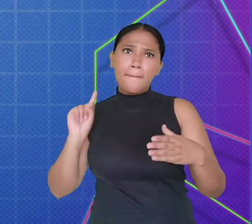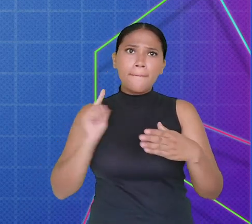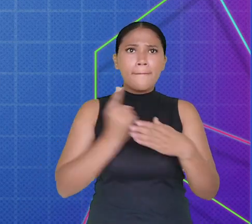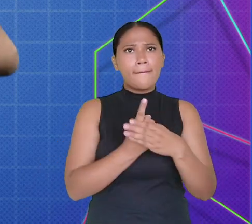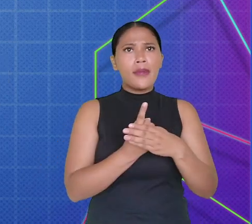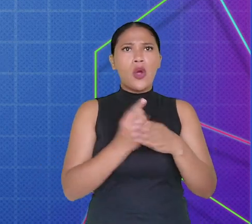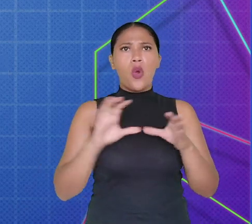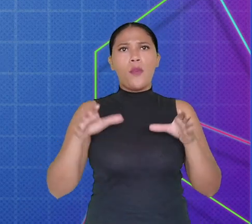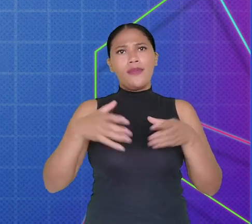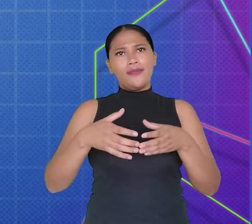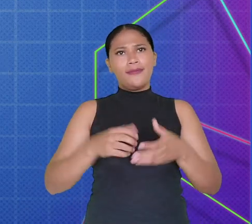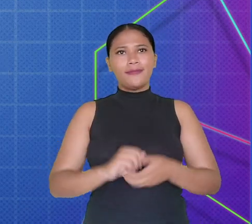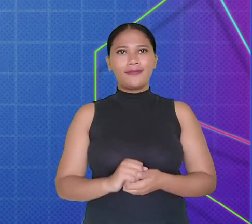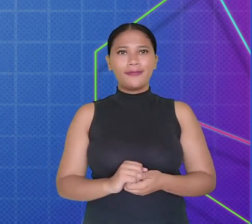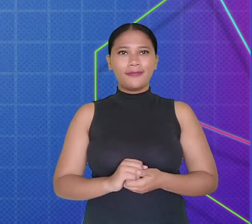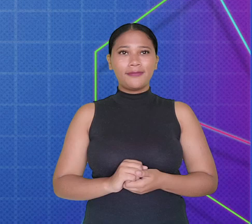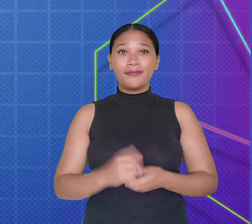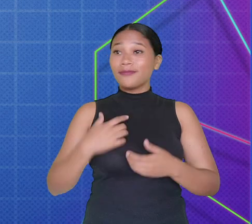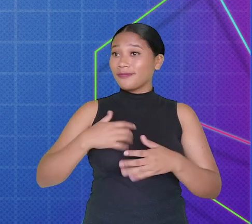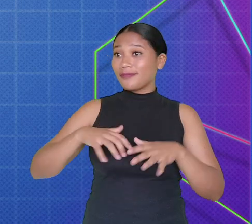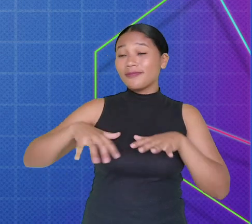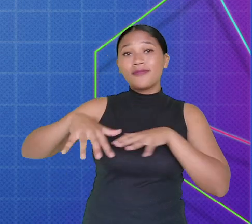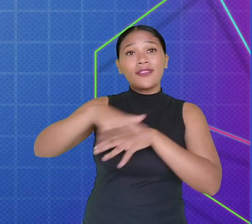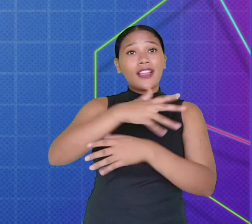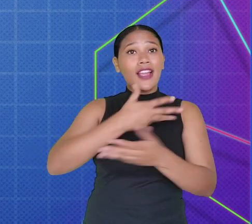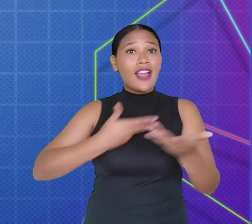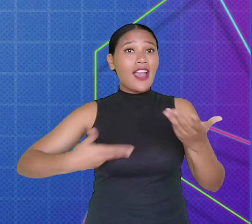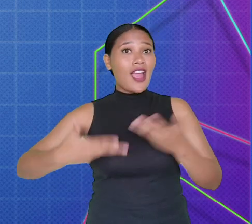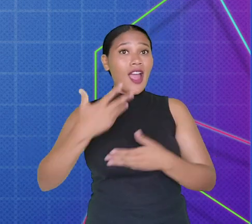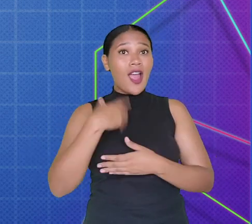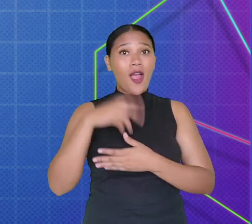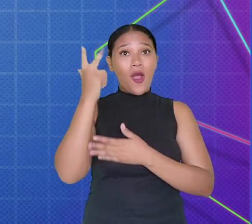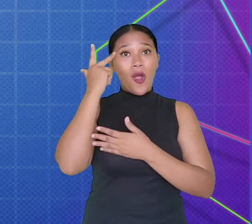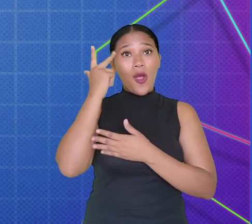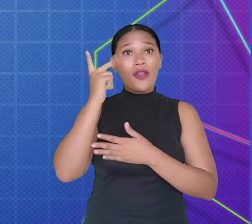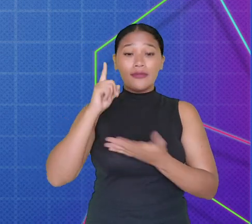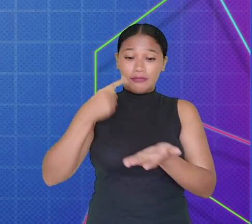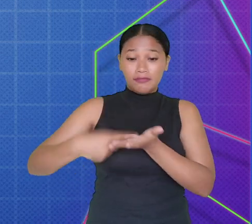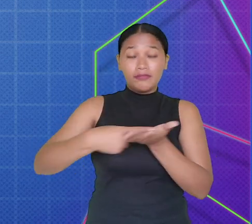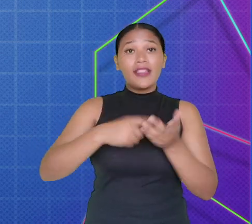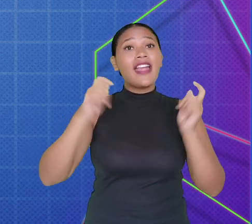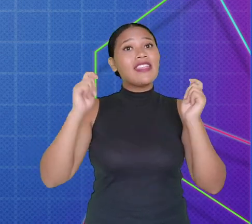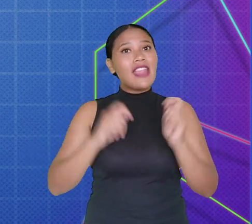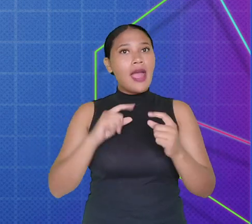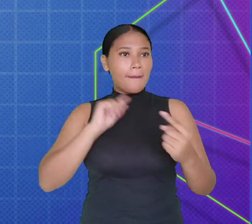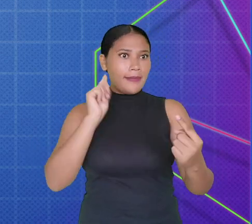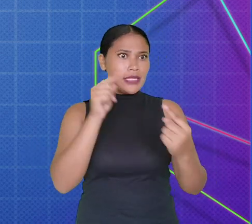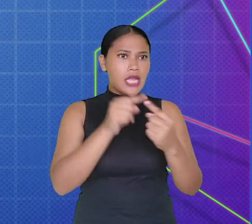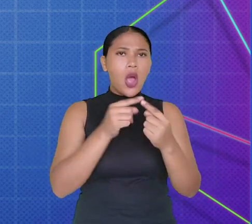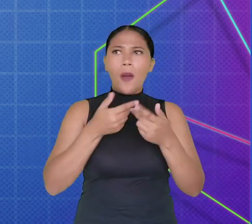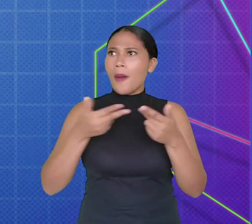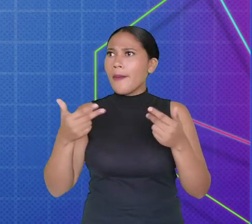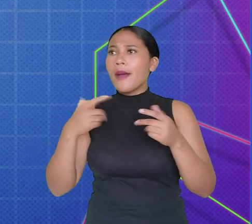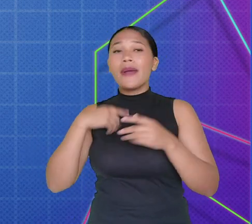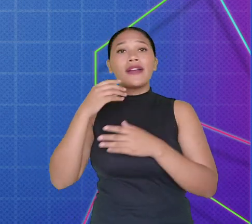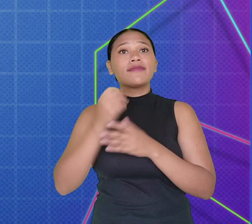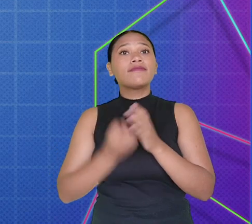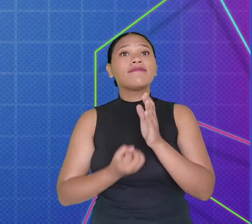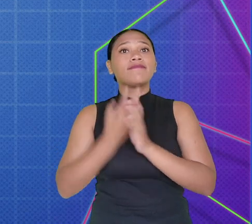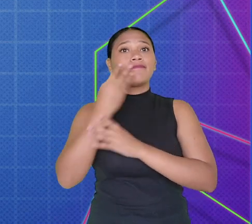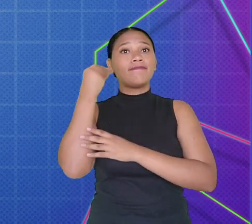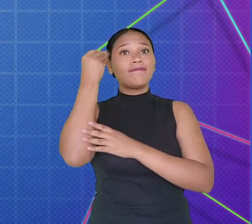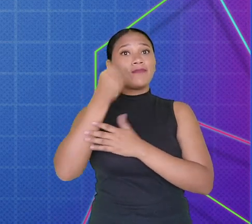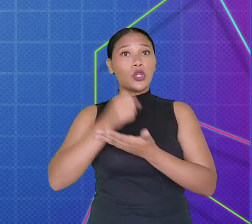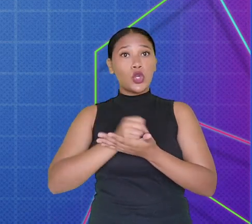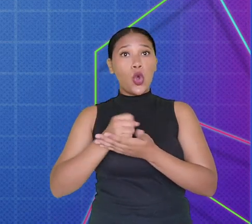sentem parte de uma comunidade. As interações orgânicas podem ser combinadas com objetivos definidos e missões para